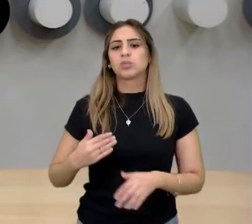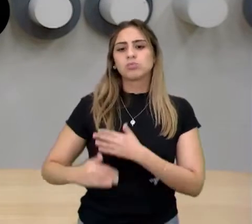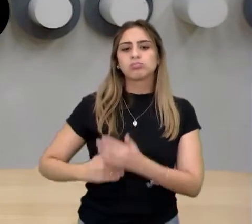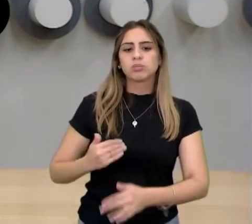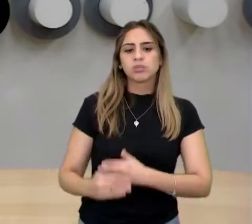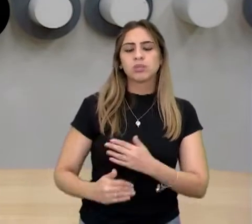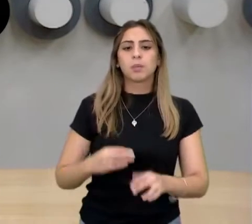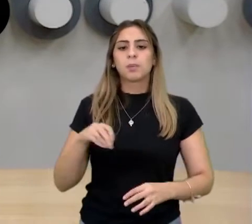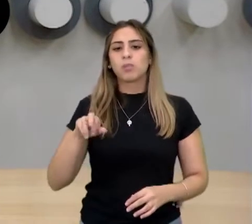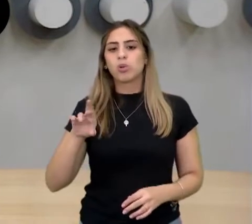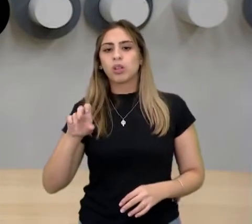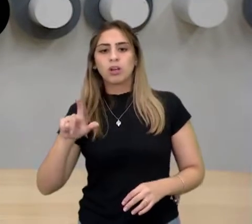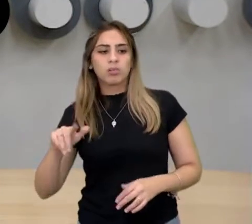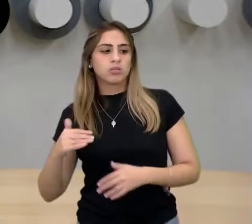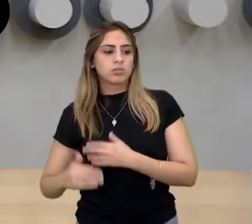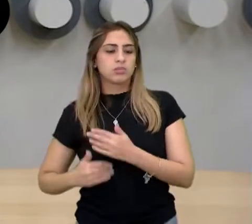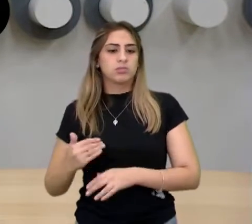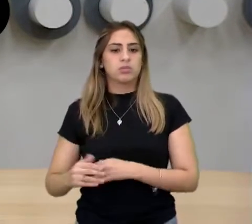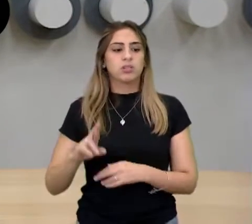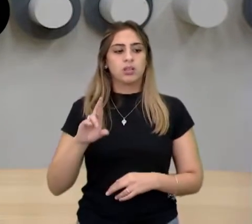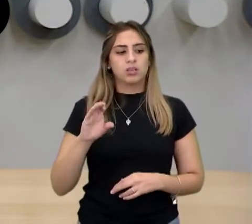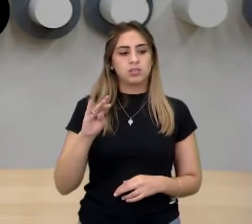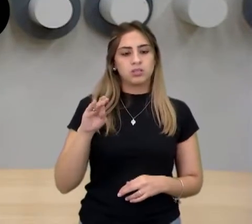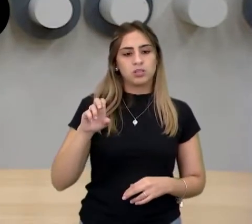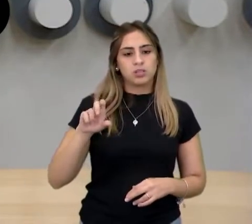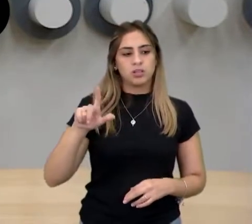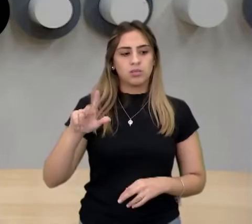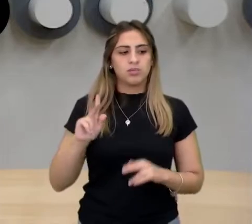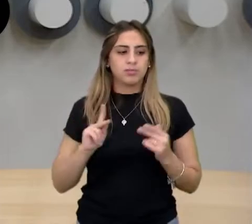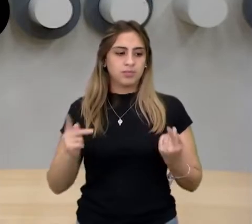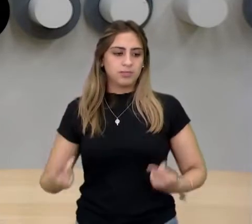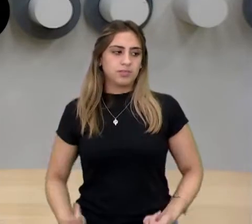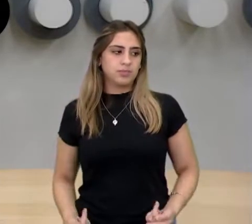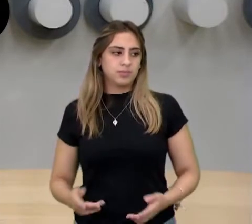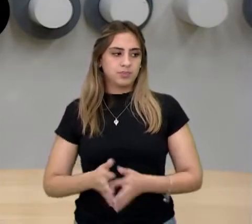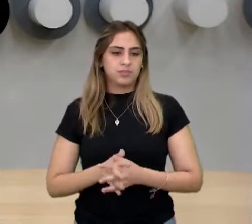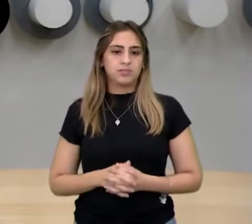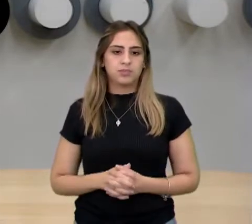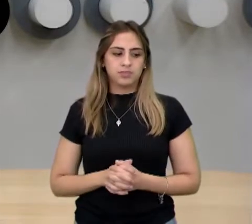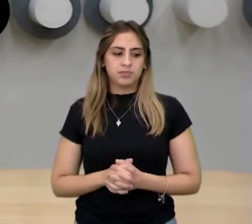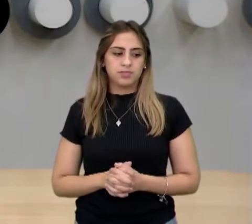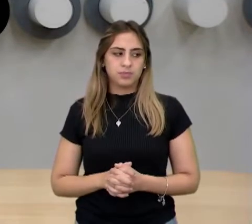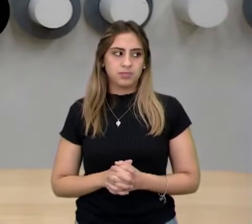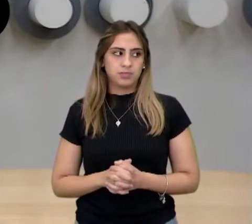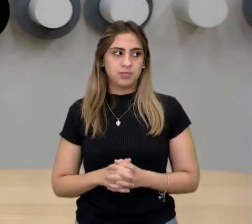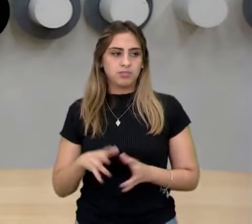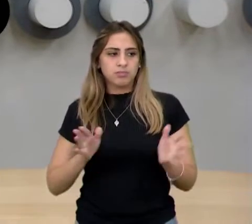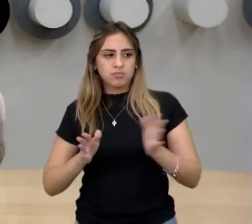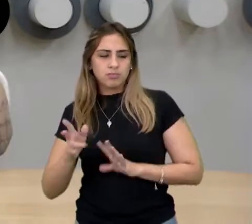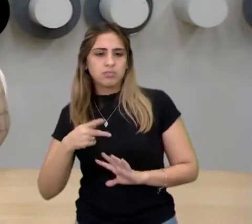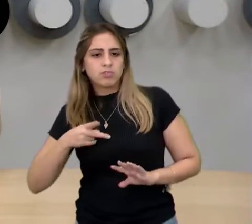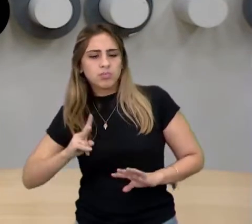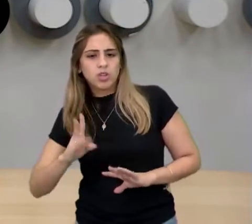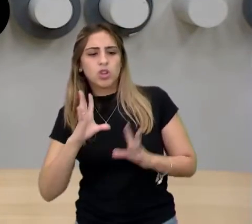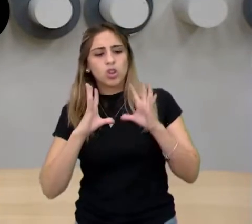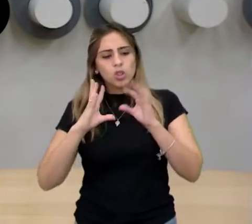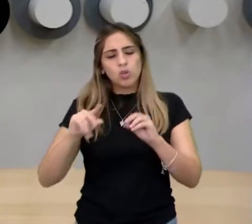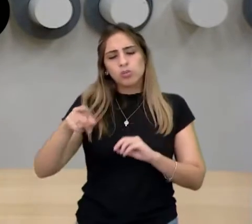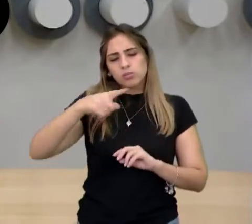desenvolvimento moral, do desenvolvimento racional humanos, como se o Estado encarnasse todos